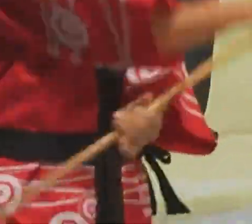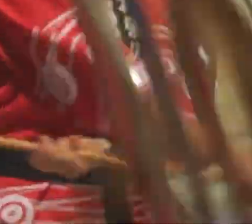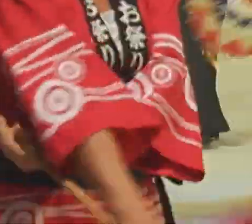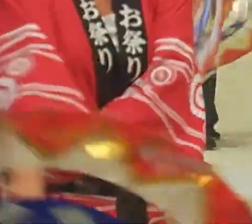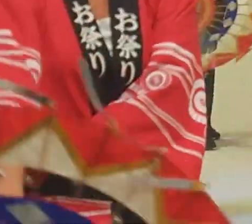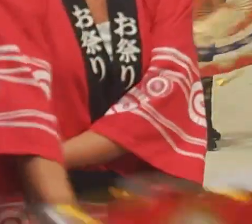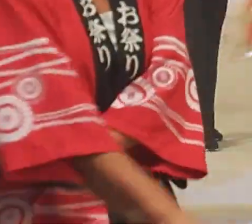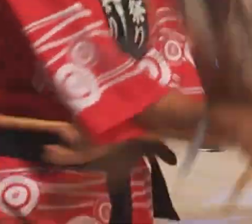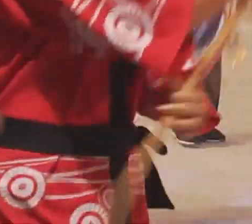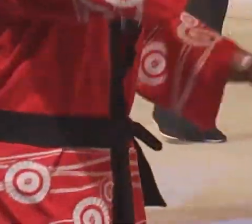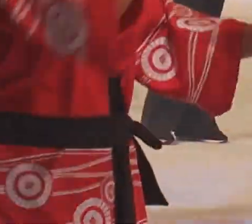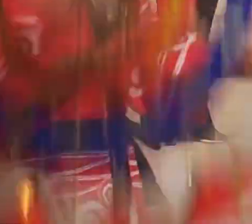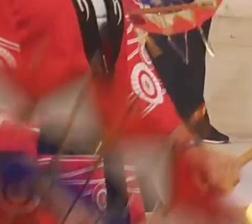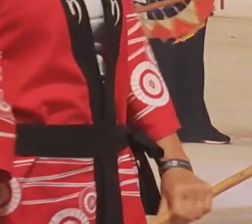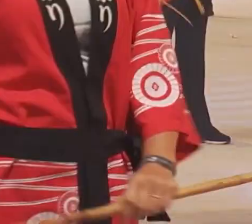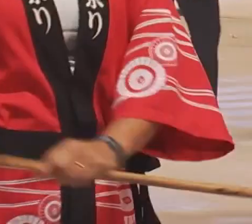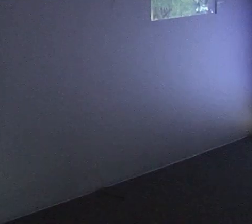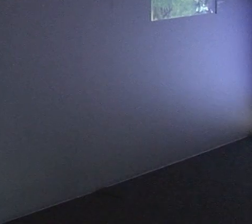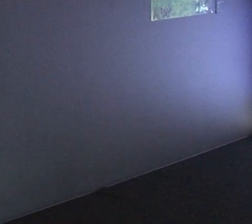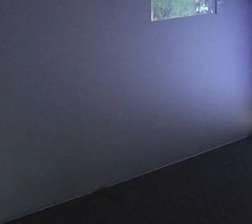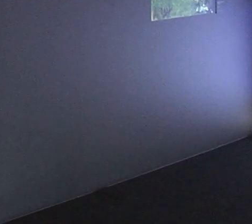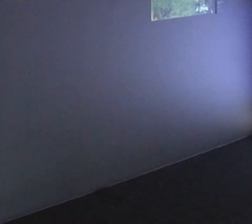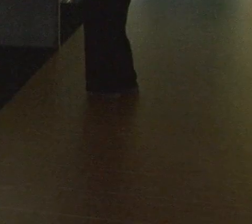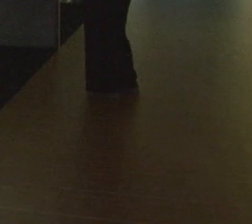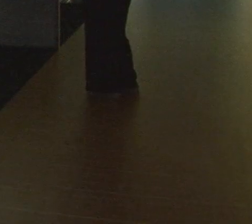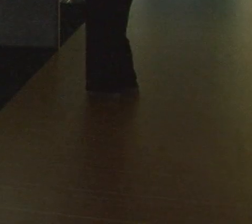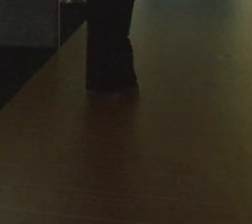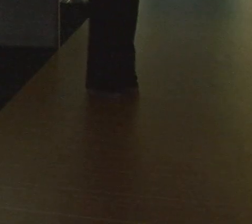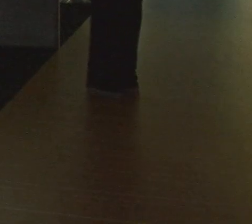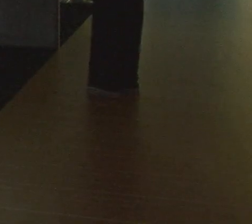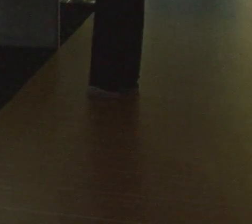Grande estrela,